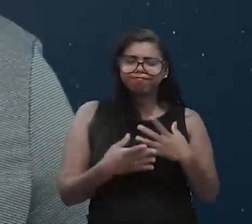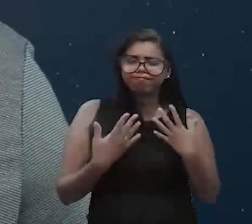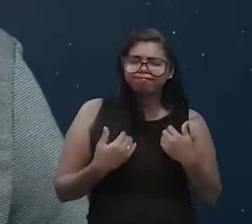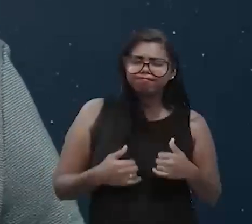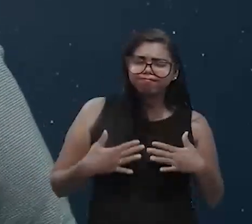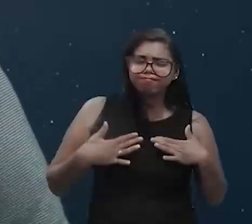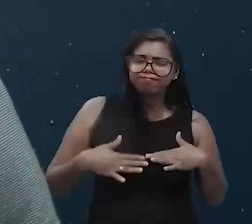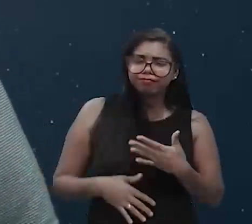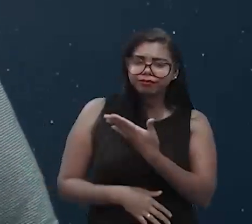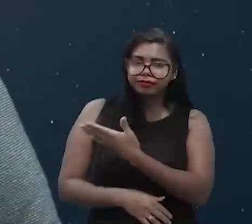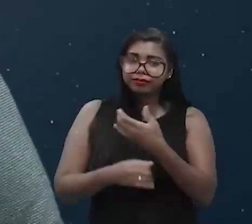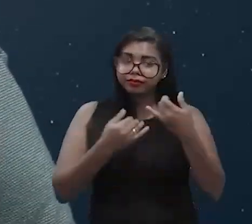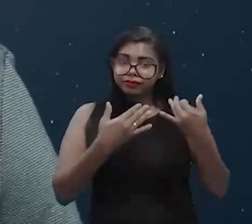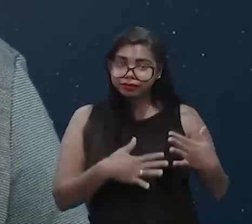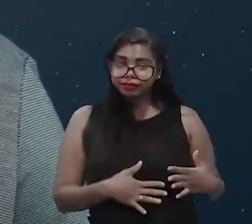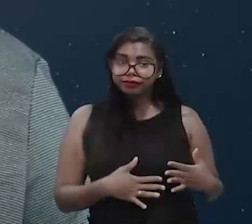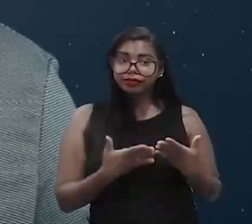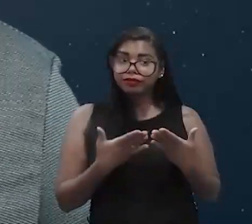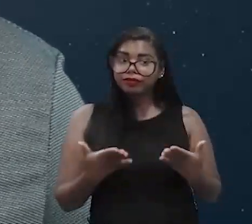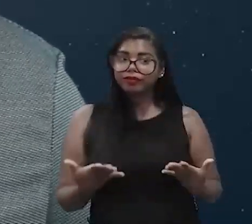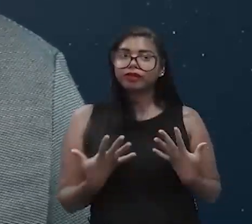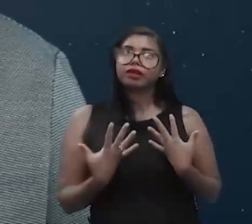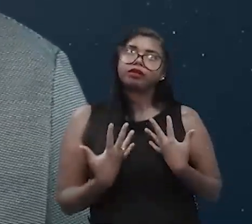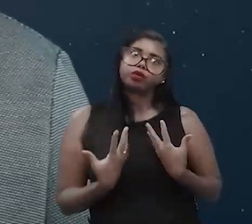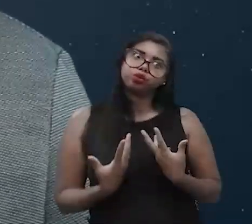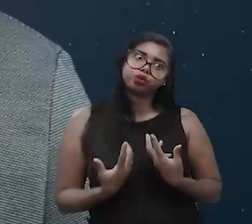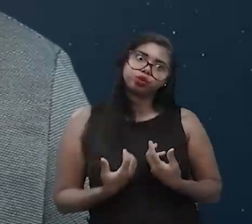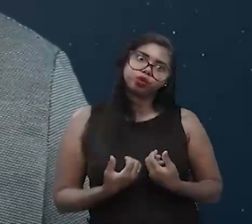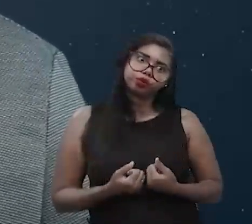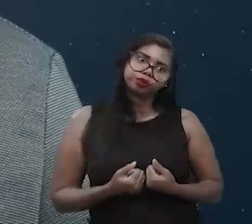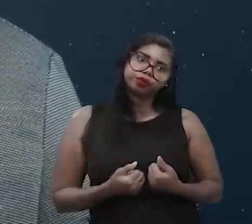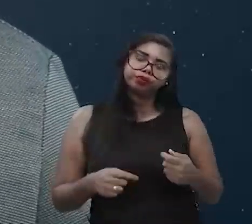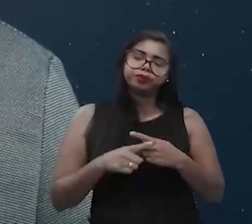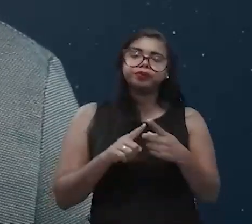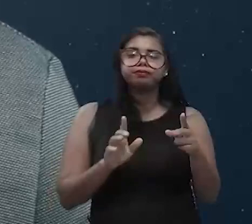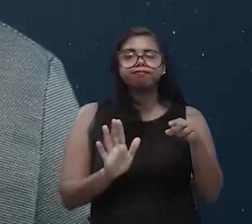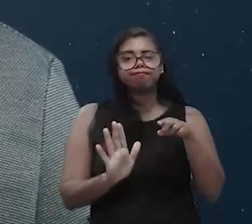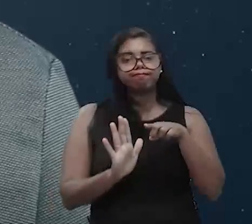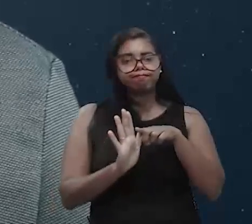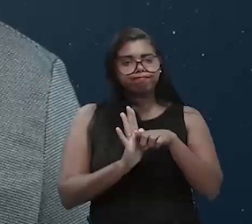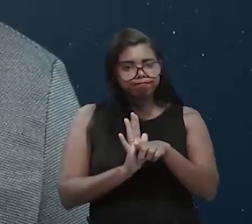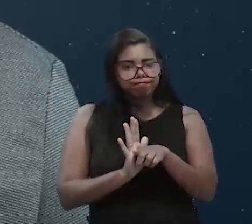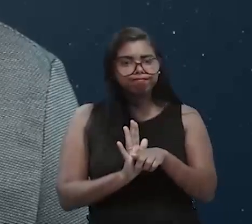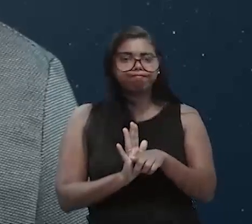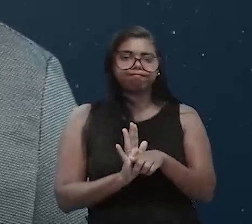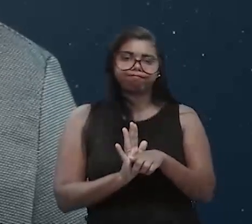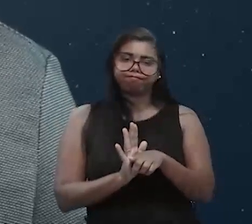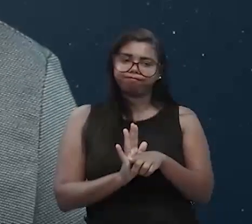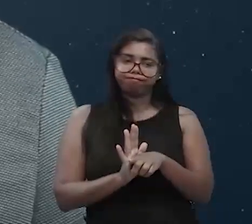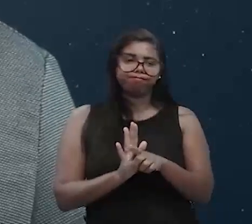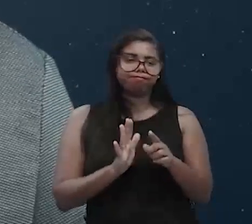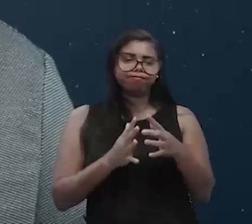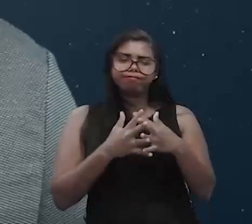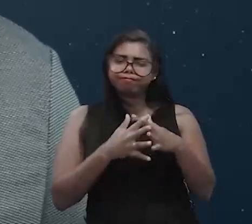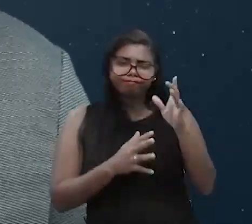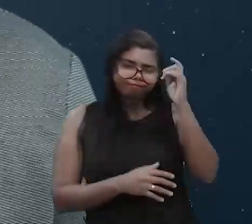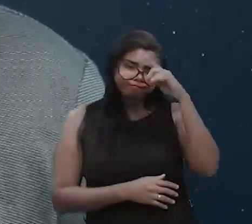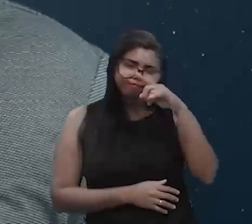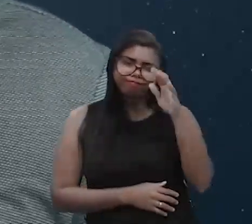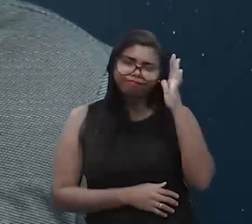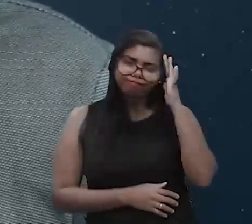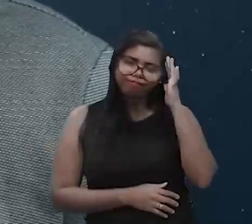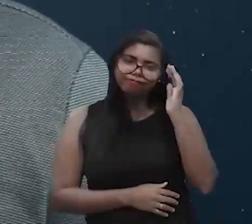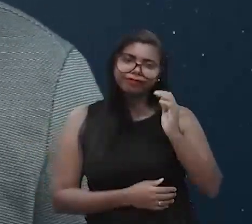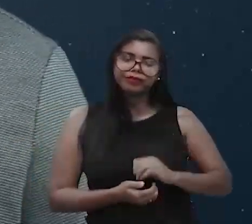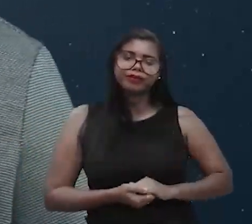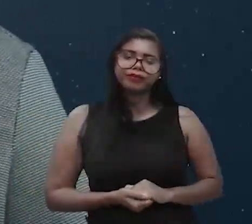uma prova cansativa. Porém, as questões, elas não são tão complicadas, não são complexas. Então a resposta, dá uma olhada